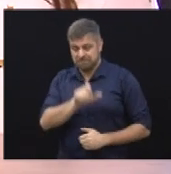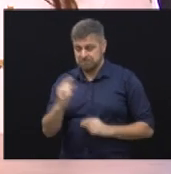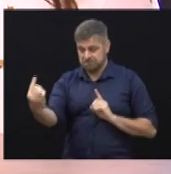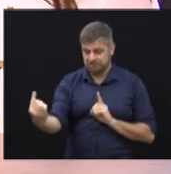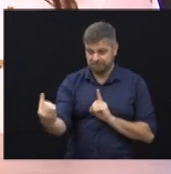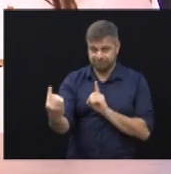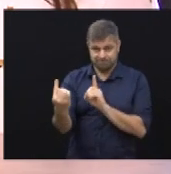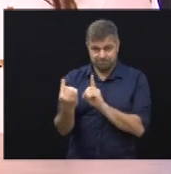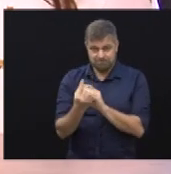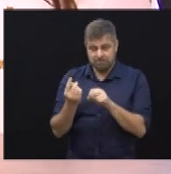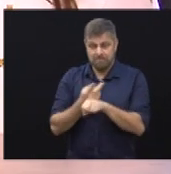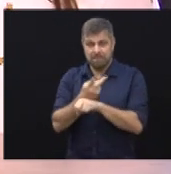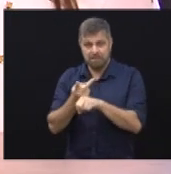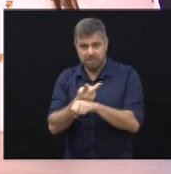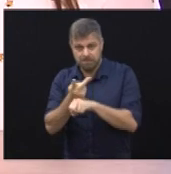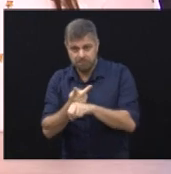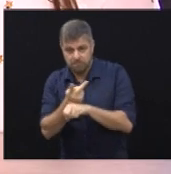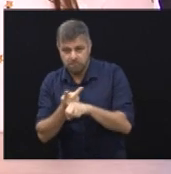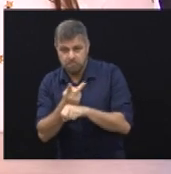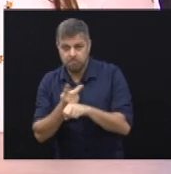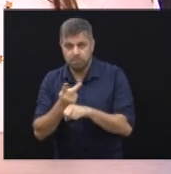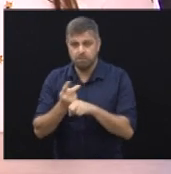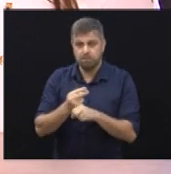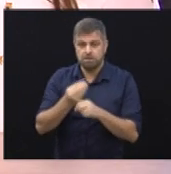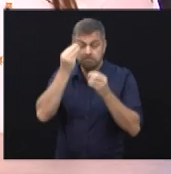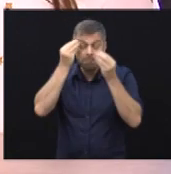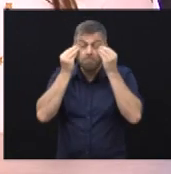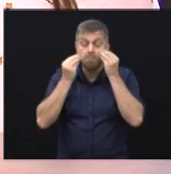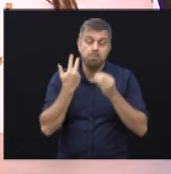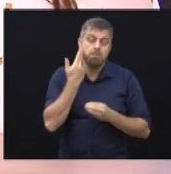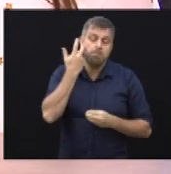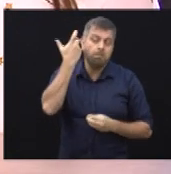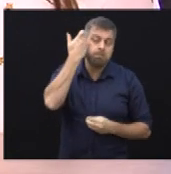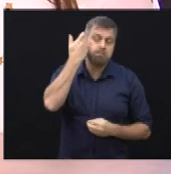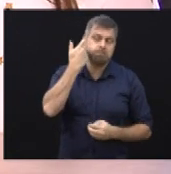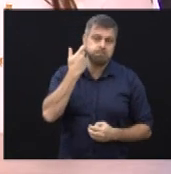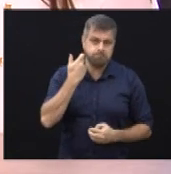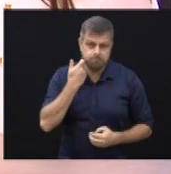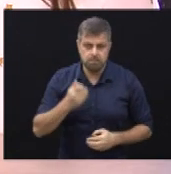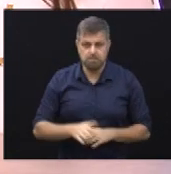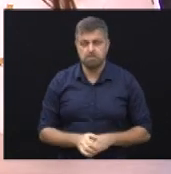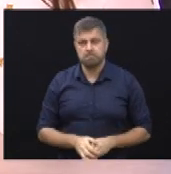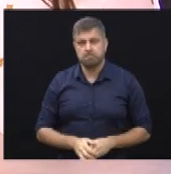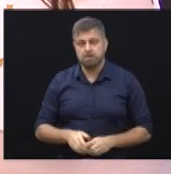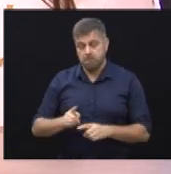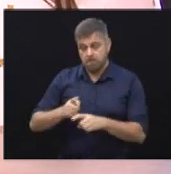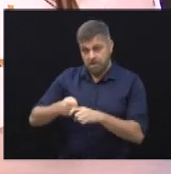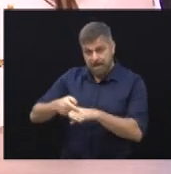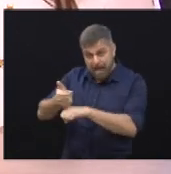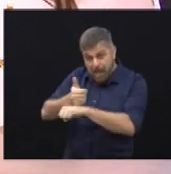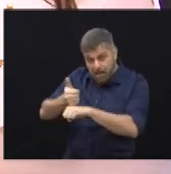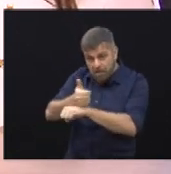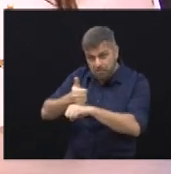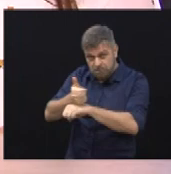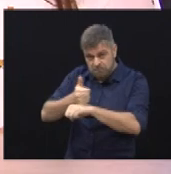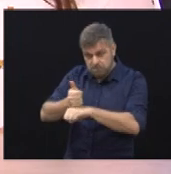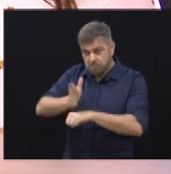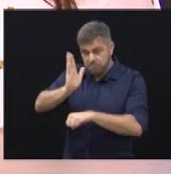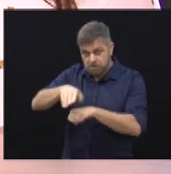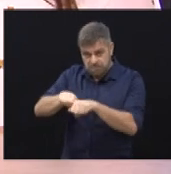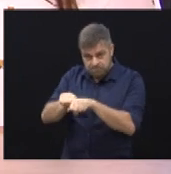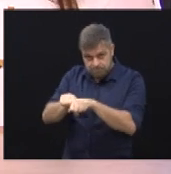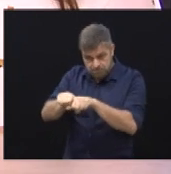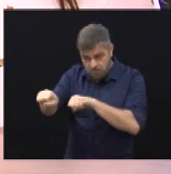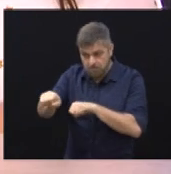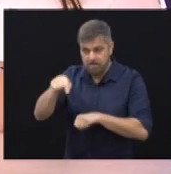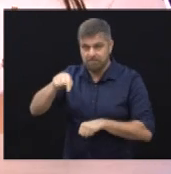cliente que busca um tratamento estético. A vantagem é que o biomédico esteta, uma vez